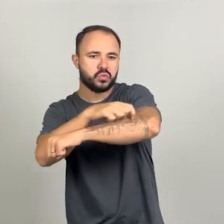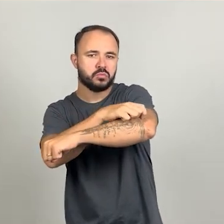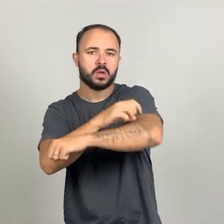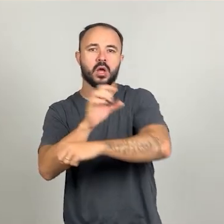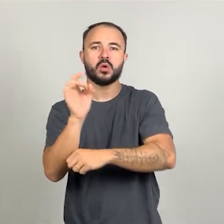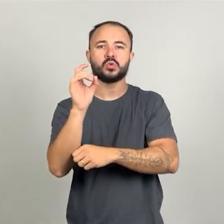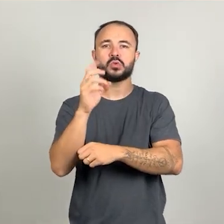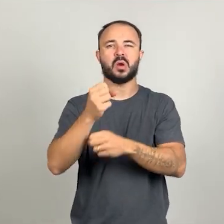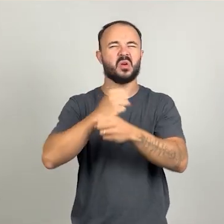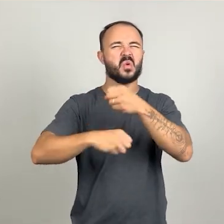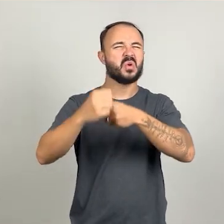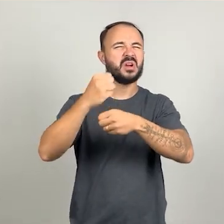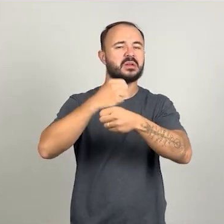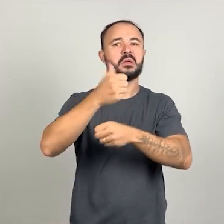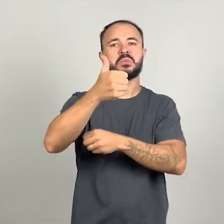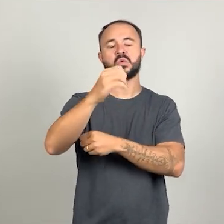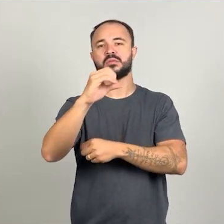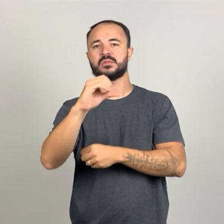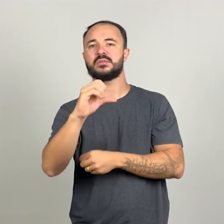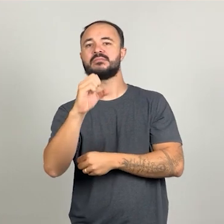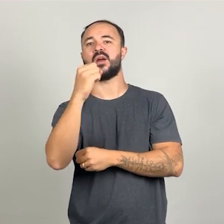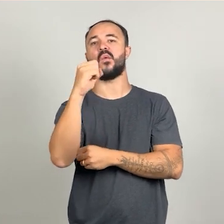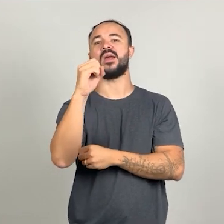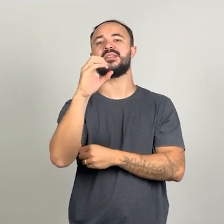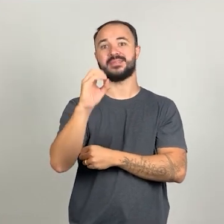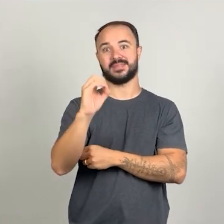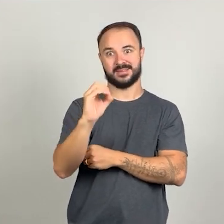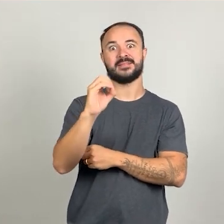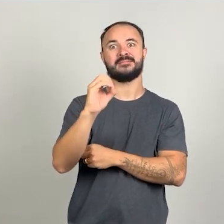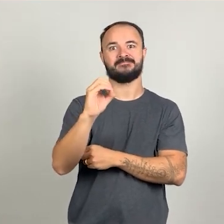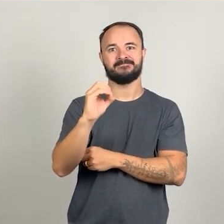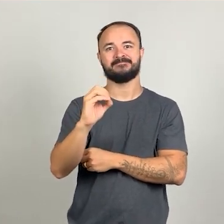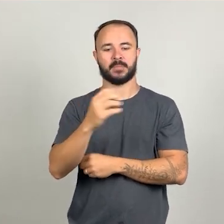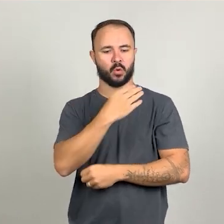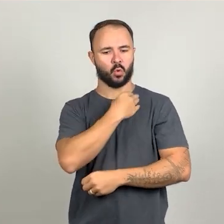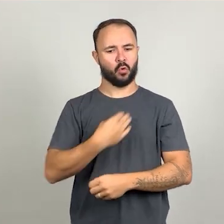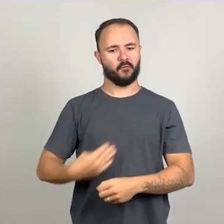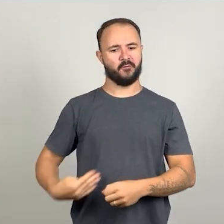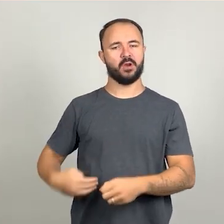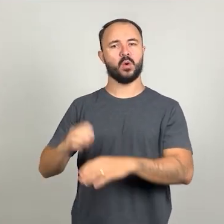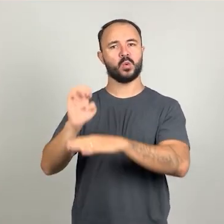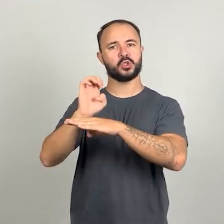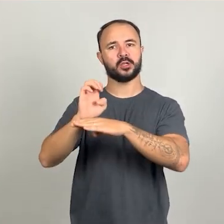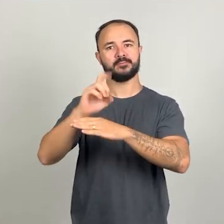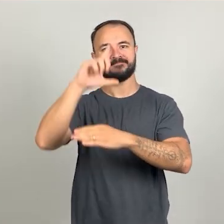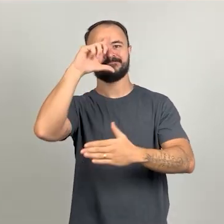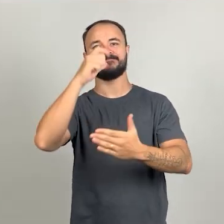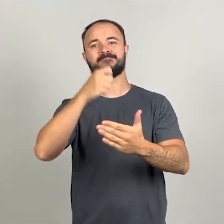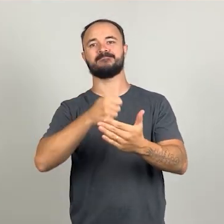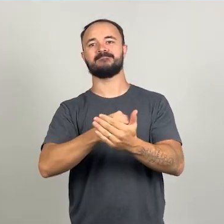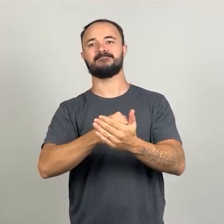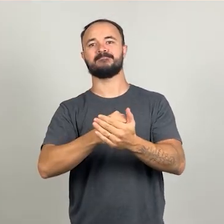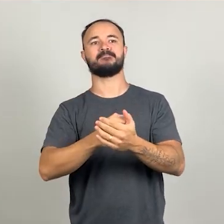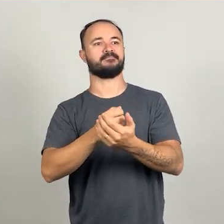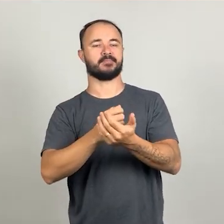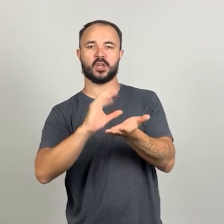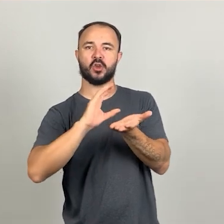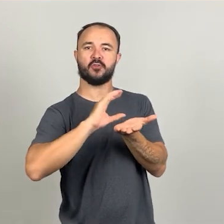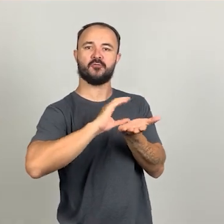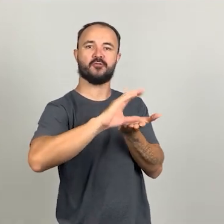1980, quando o governo do estado resolveu, né, pavimentar algumas ruas,